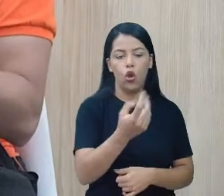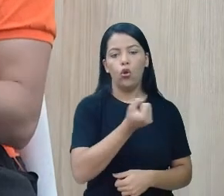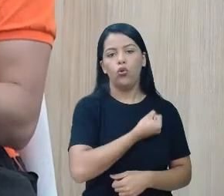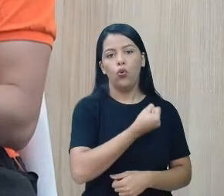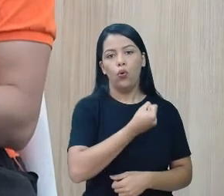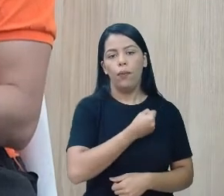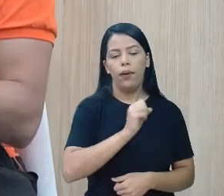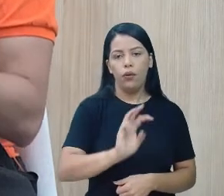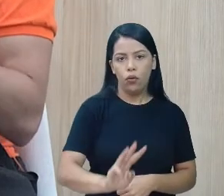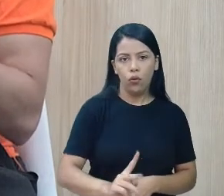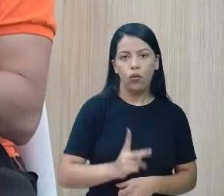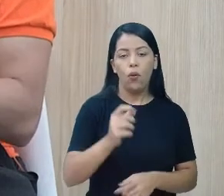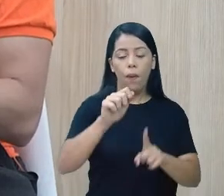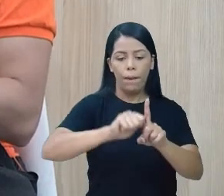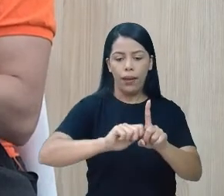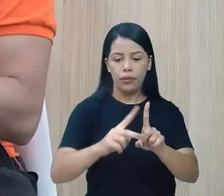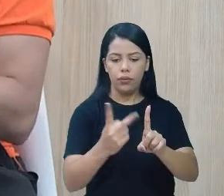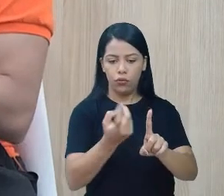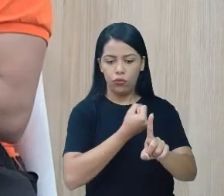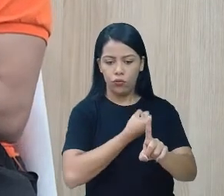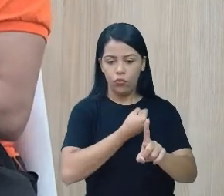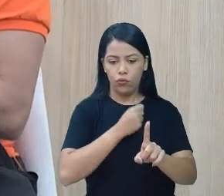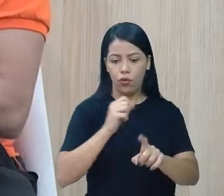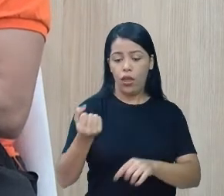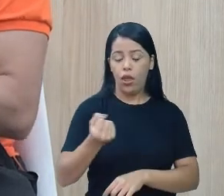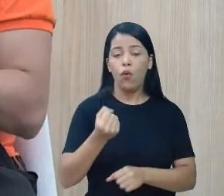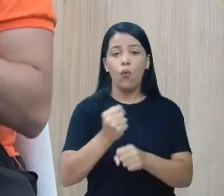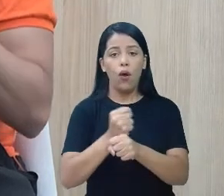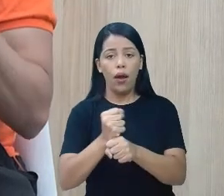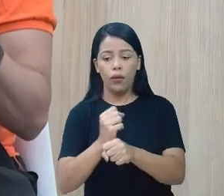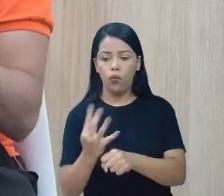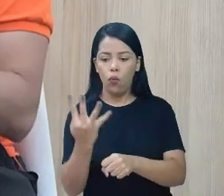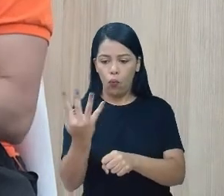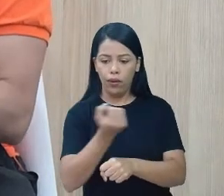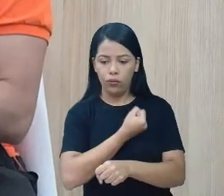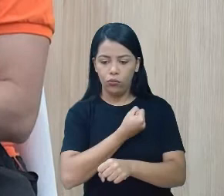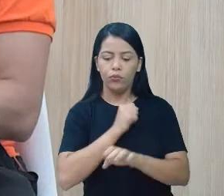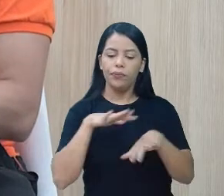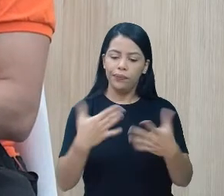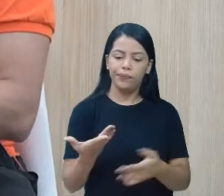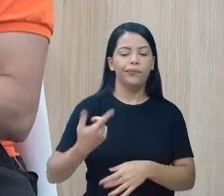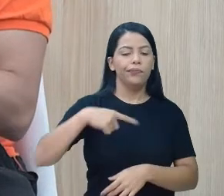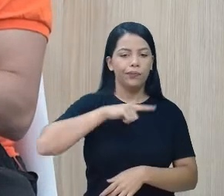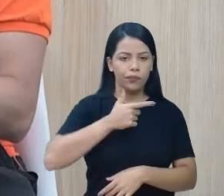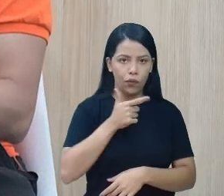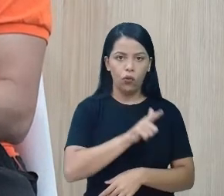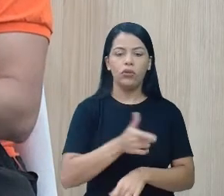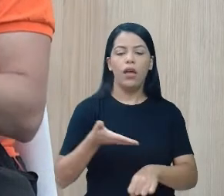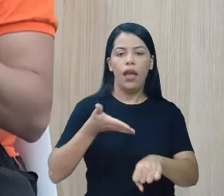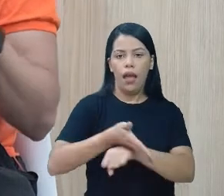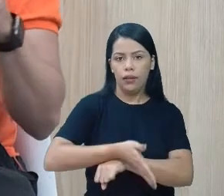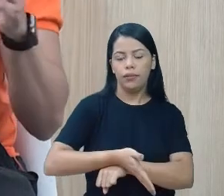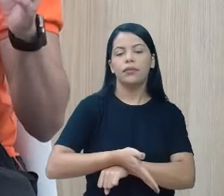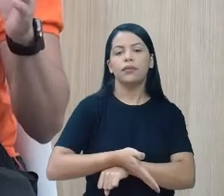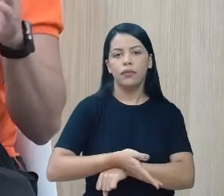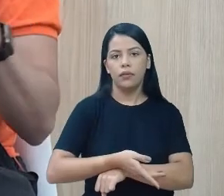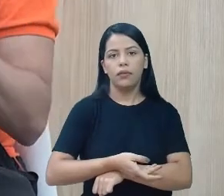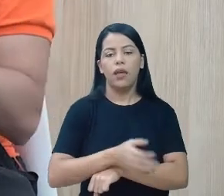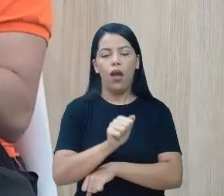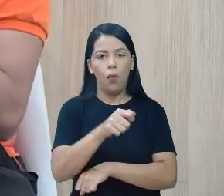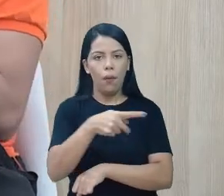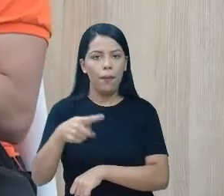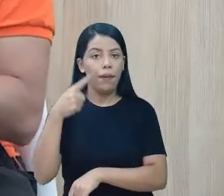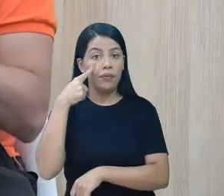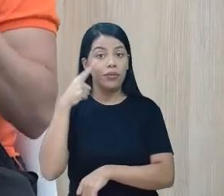2 dígitos e o ano com 4 dígitos, tá bom? Aí você consegue logar e acessar o aplicativo, você vai ver lá qual a